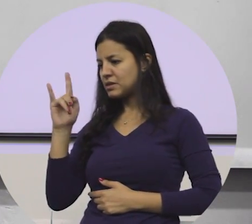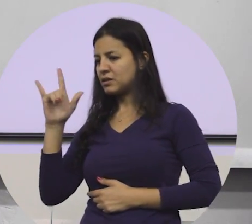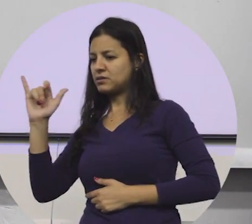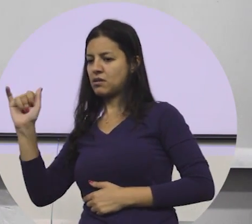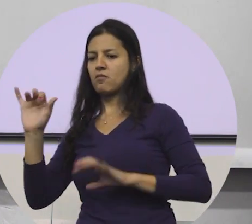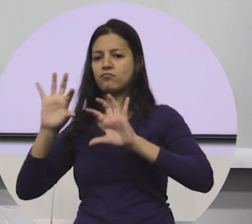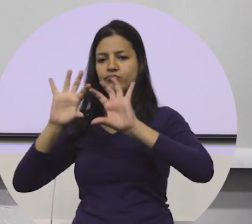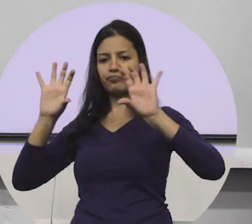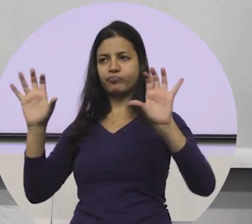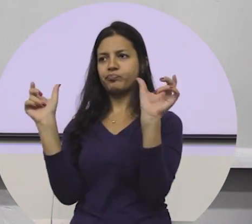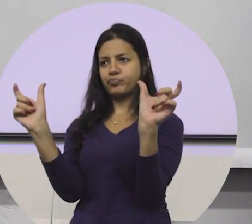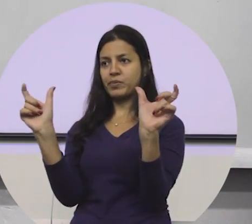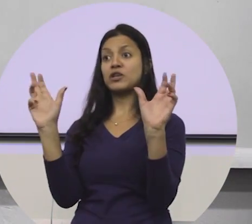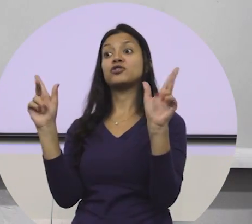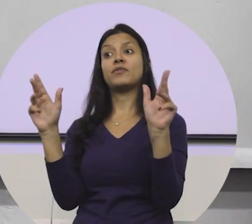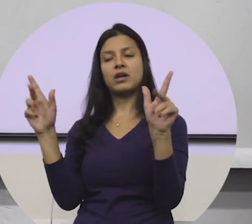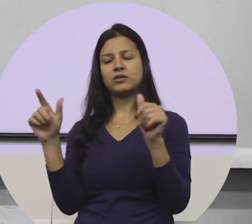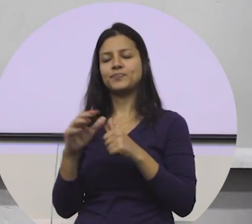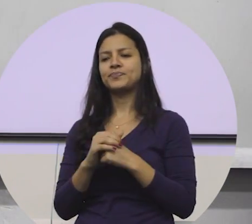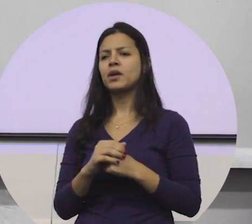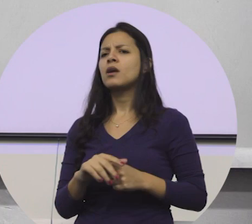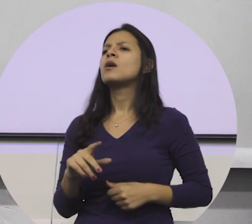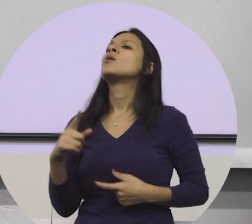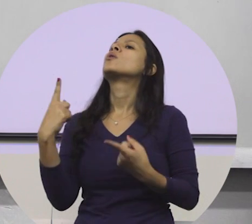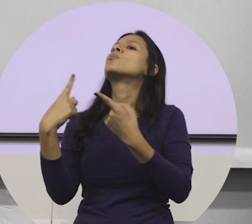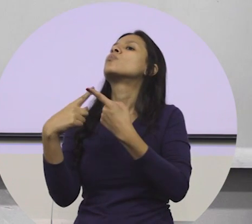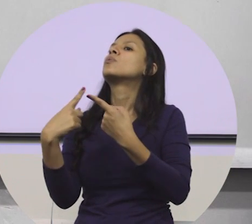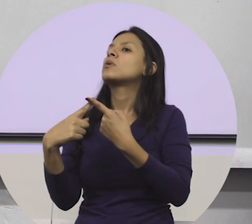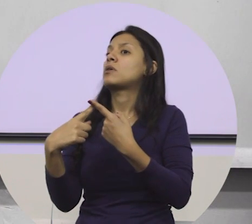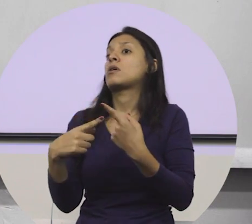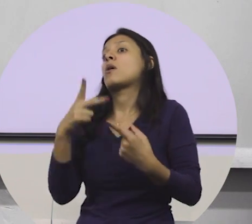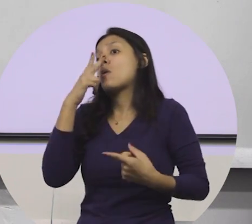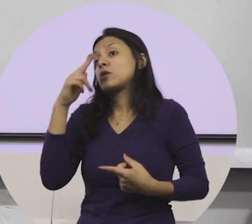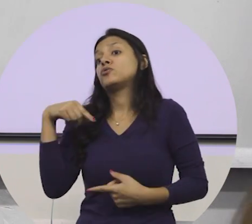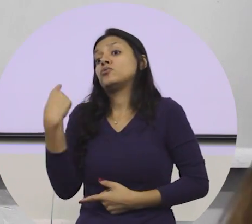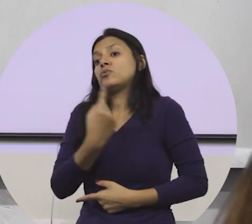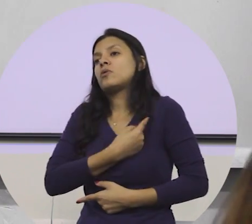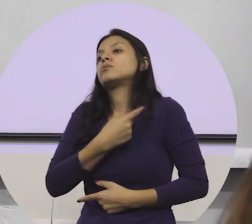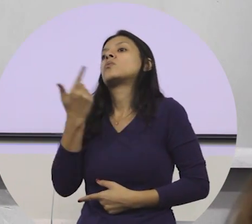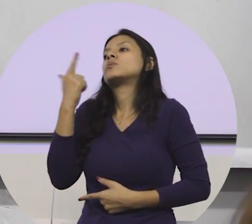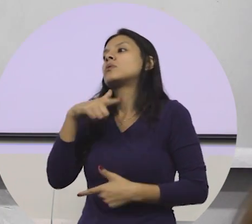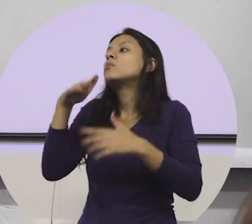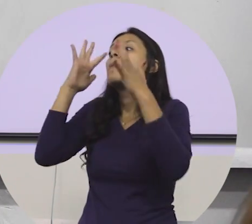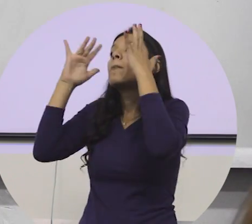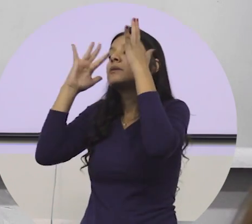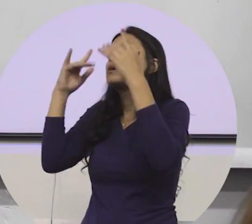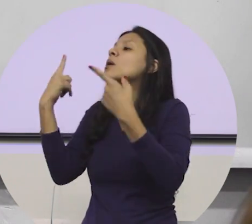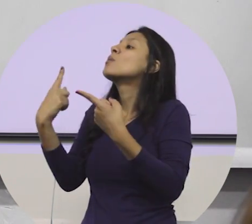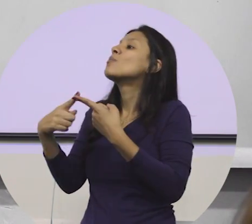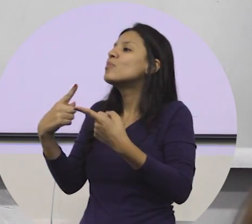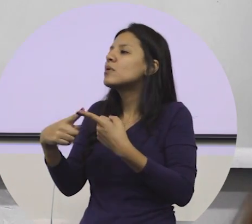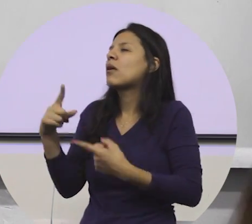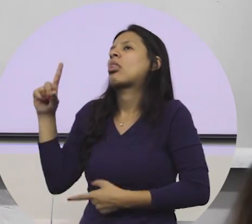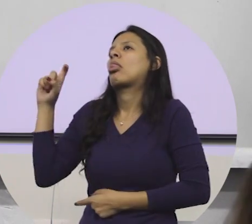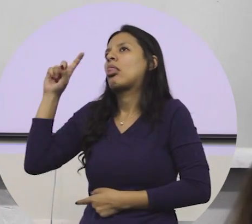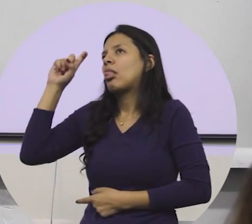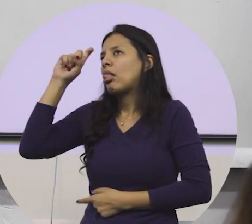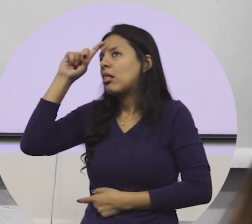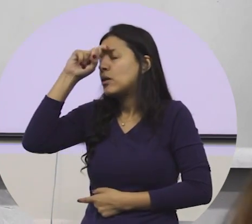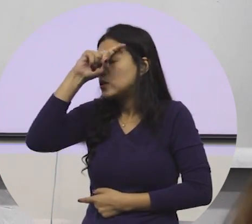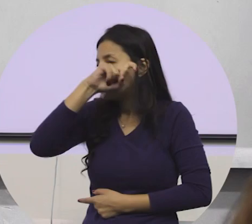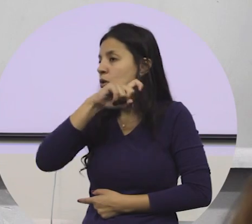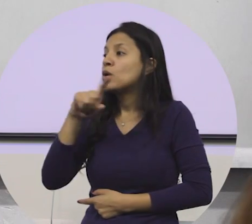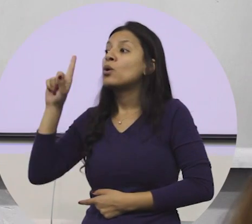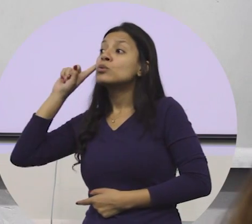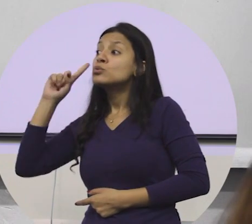substância é bastante interessante, porque eu acho que a gente consegue pensar mais ou menos assim, por que que é tão custoso